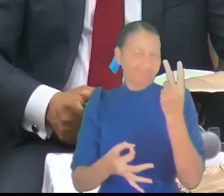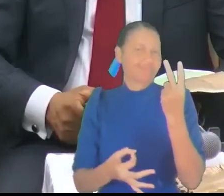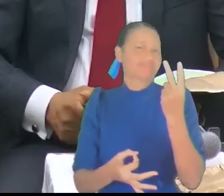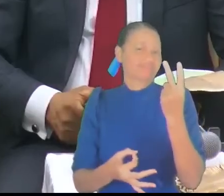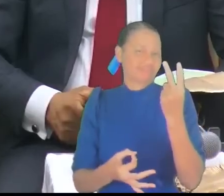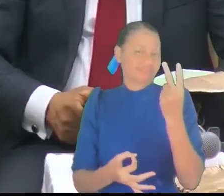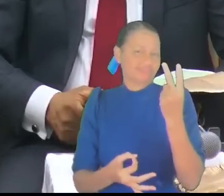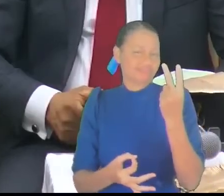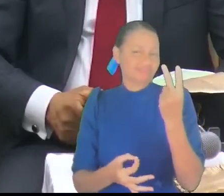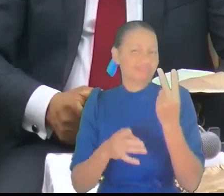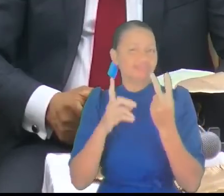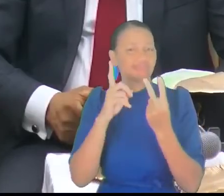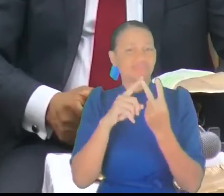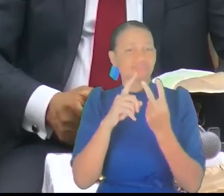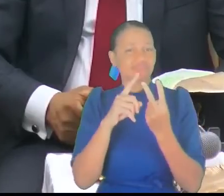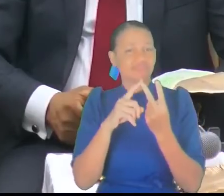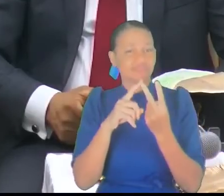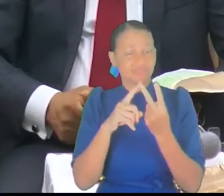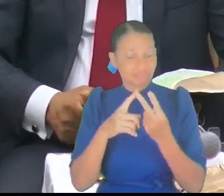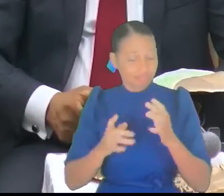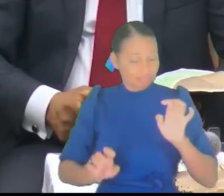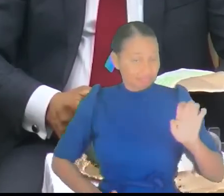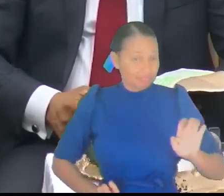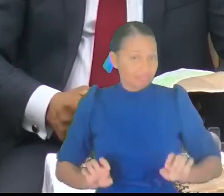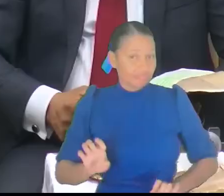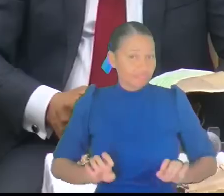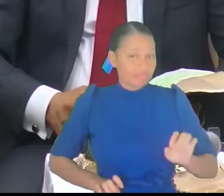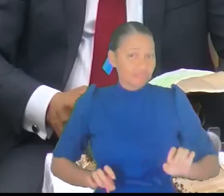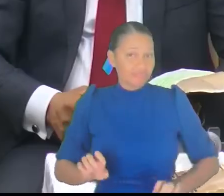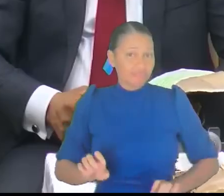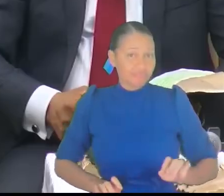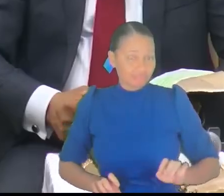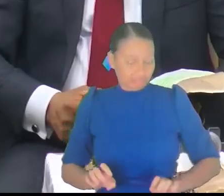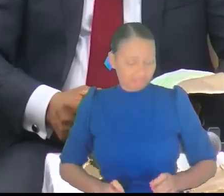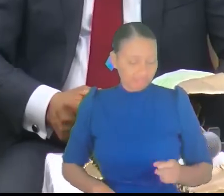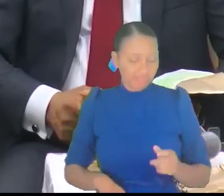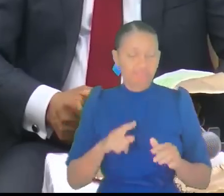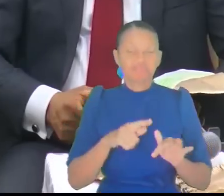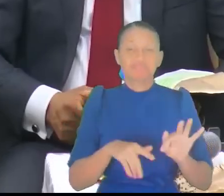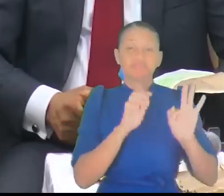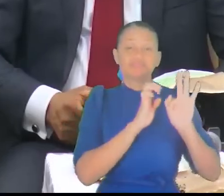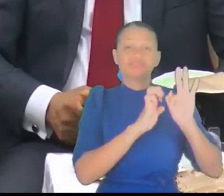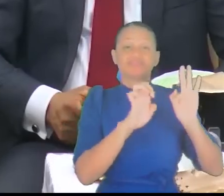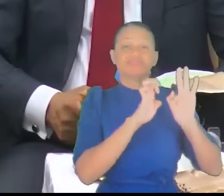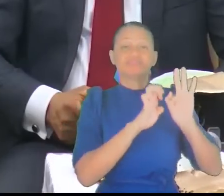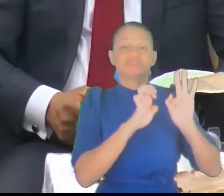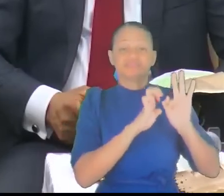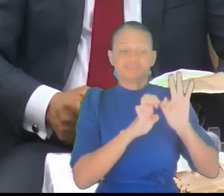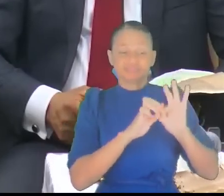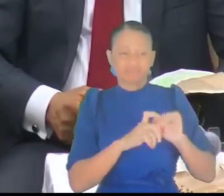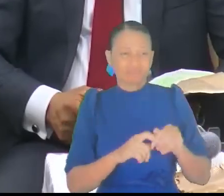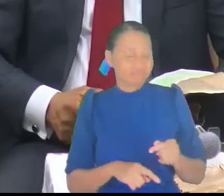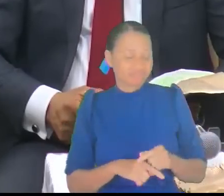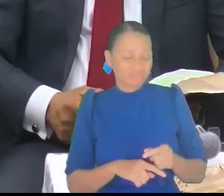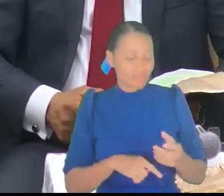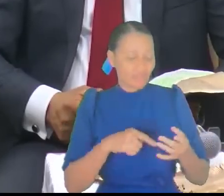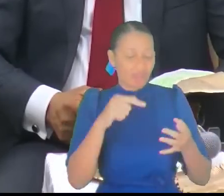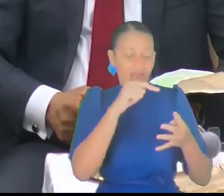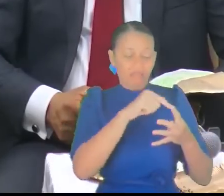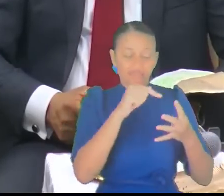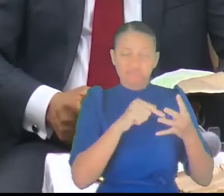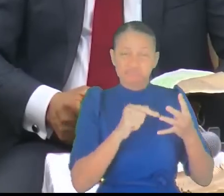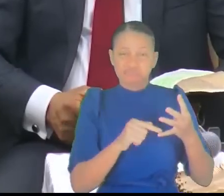cheia. Era Esmirna e Filadélfia. As outras a lua estava,